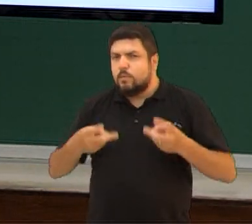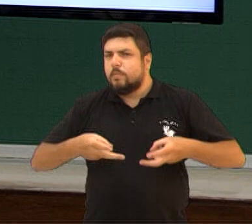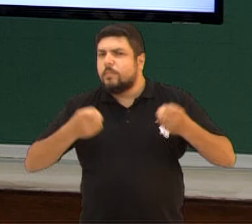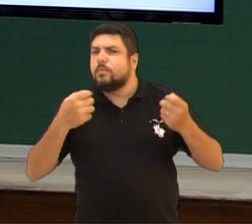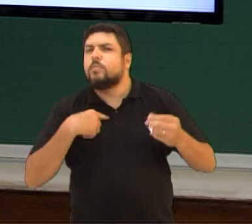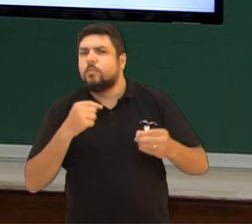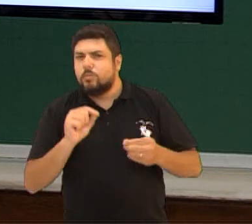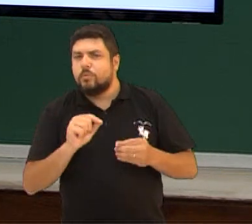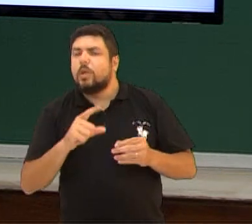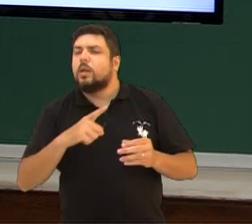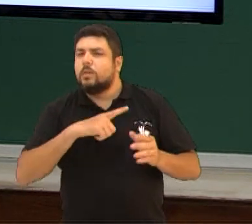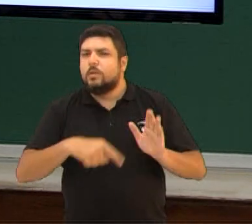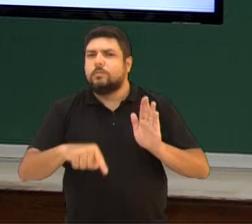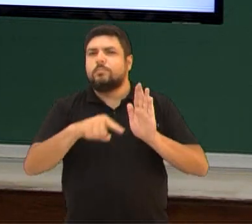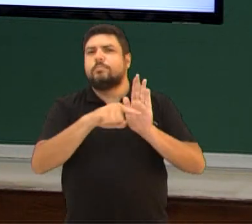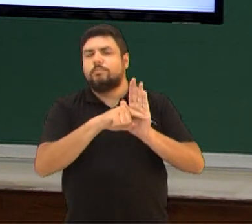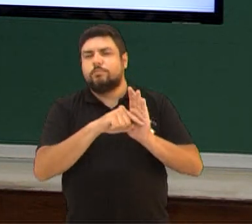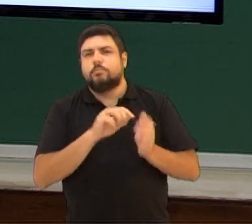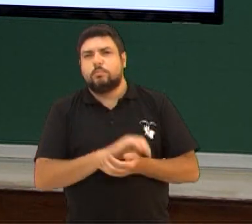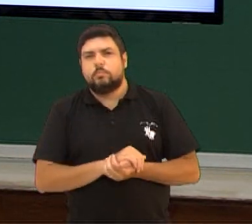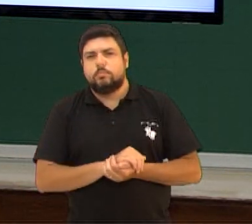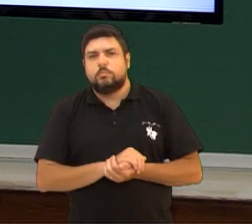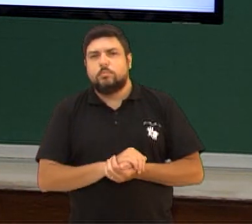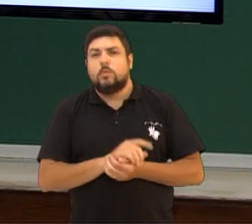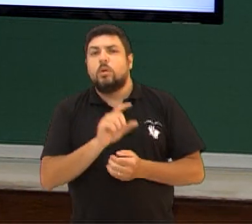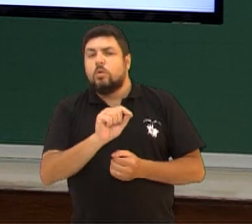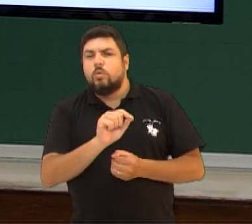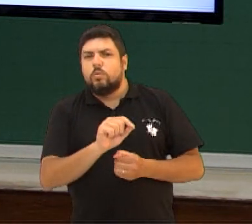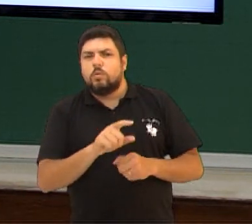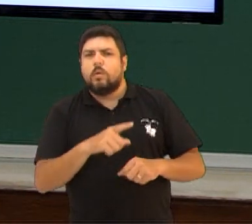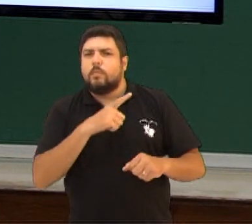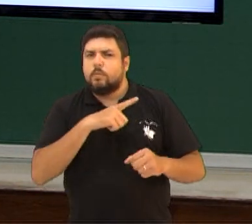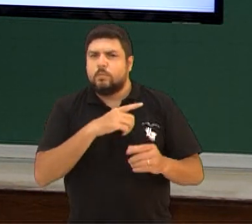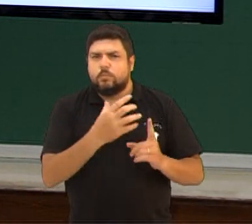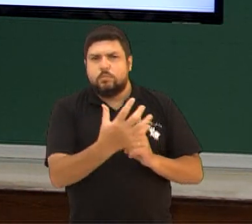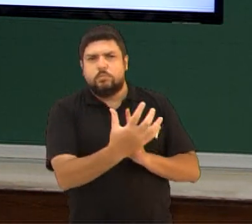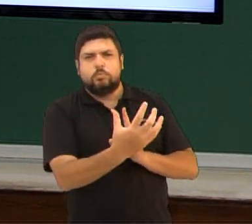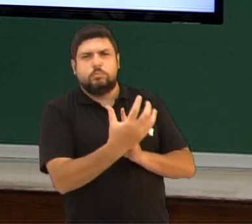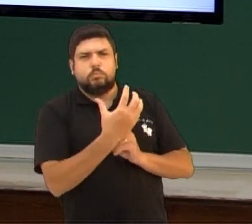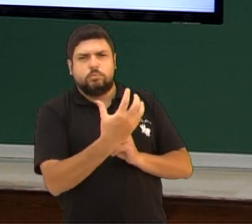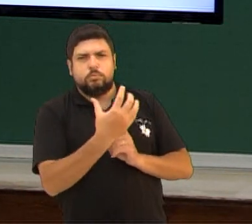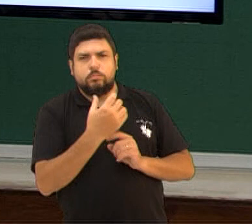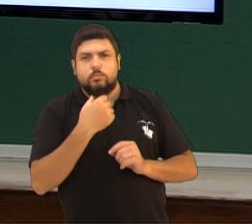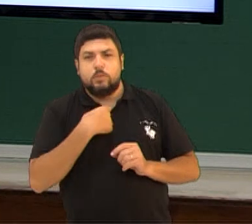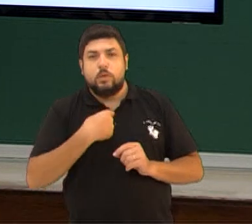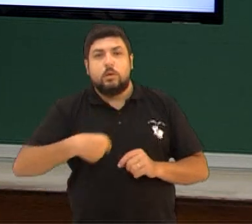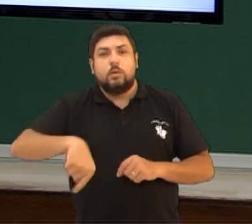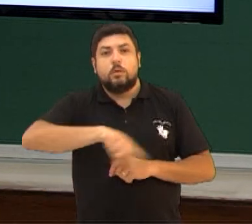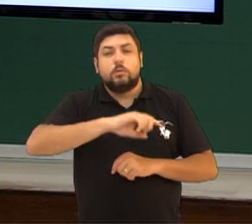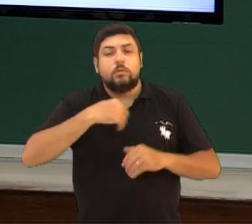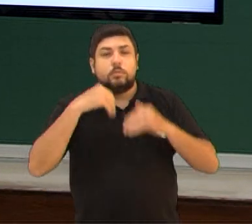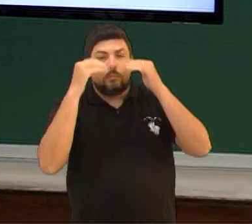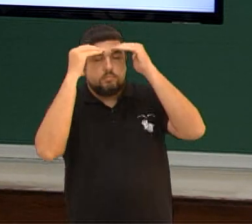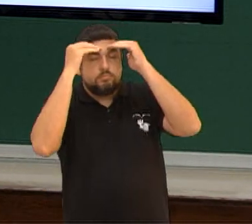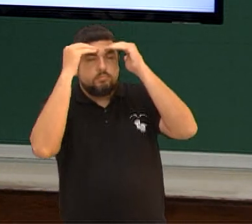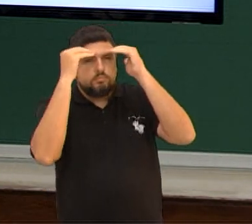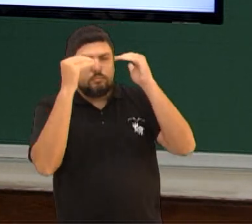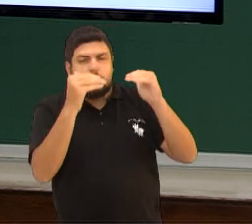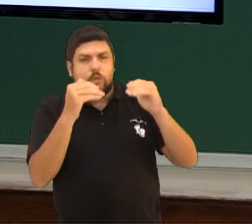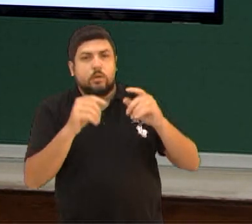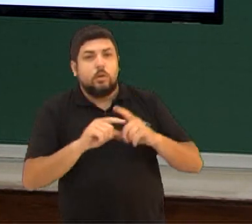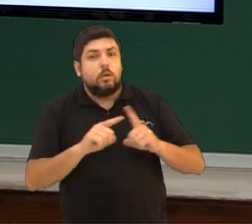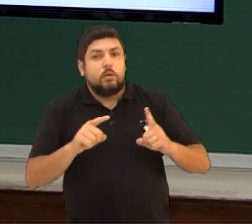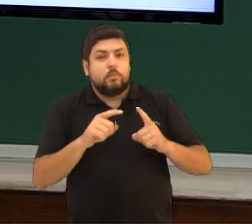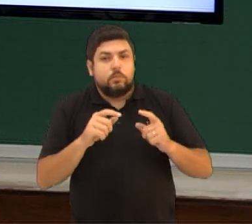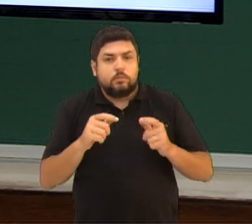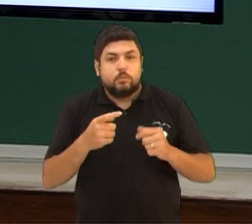falam, bom, o principal papel deles é nos influenciar para que a gente faça o que eles querem, não necessariamente o que seja